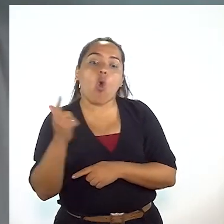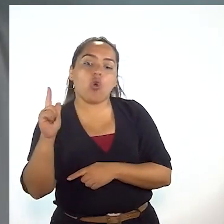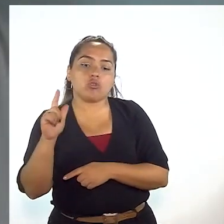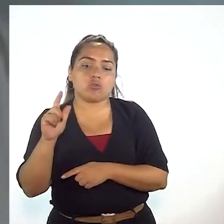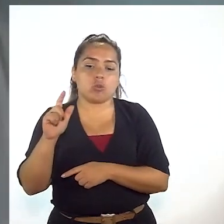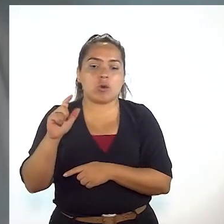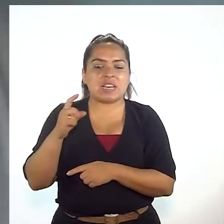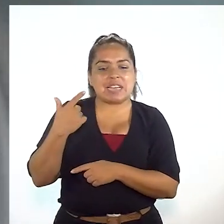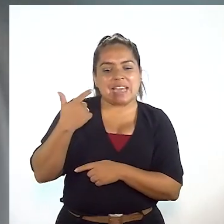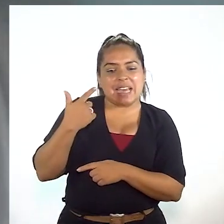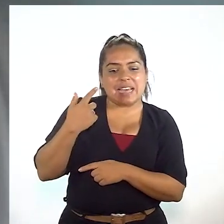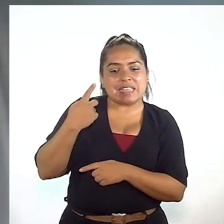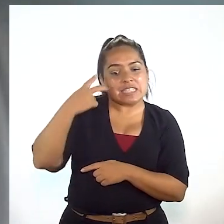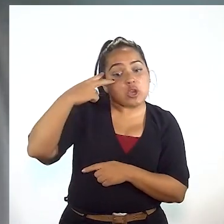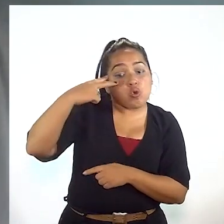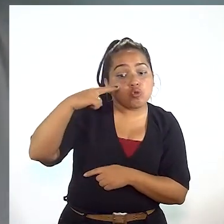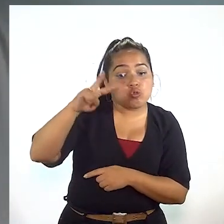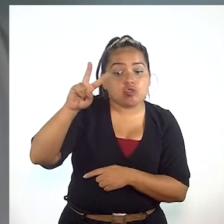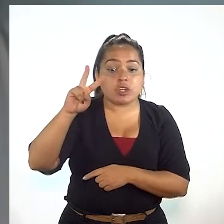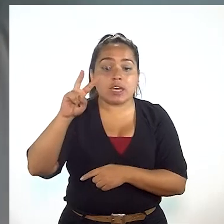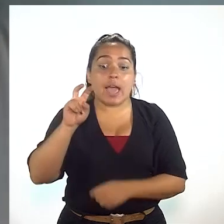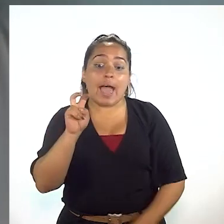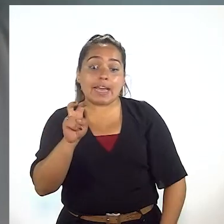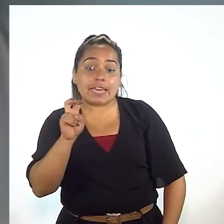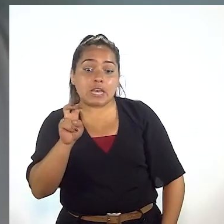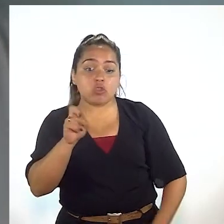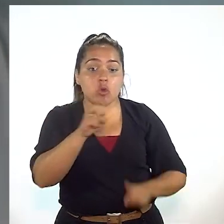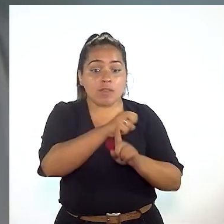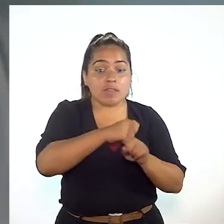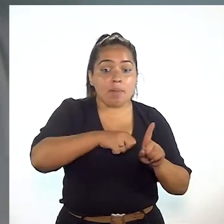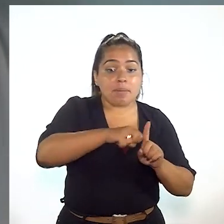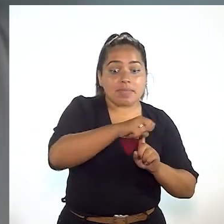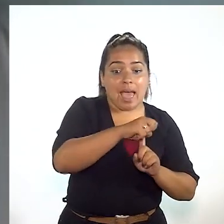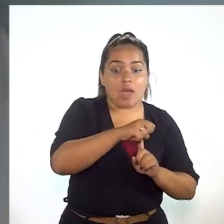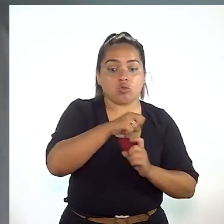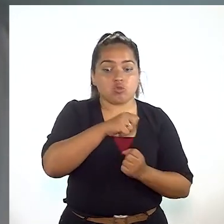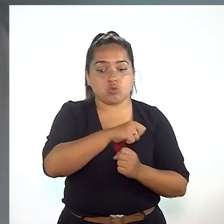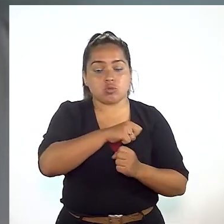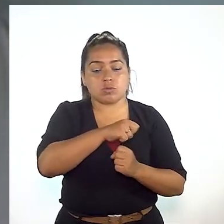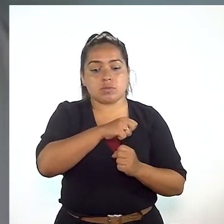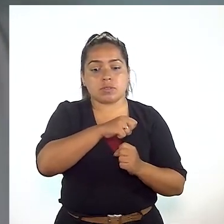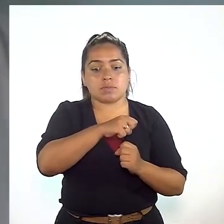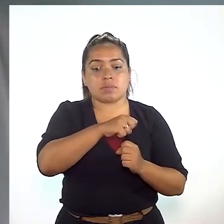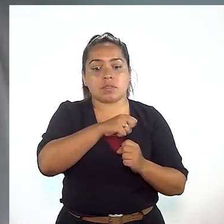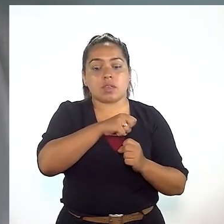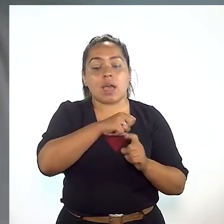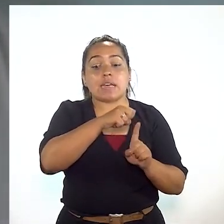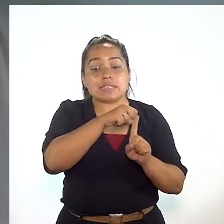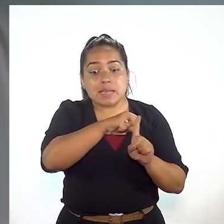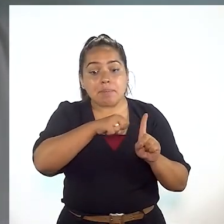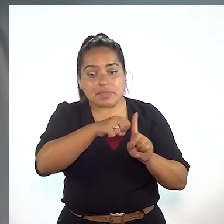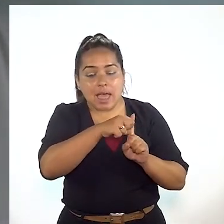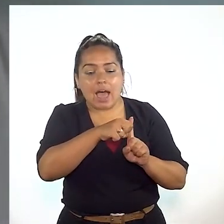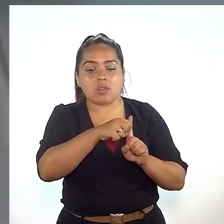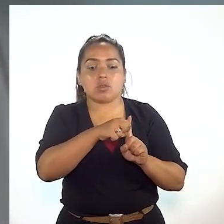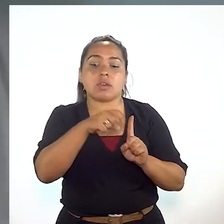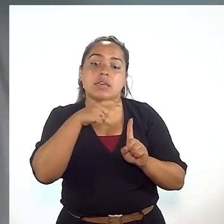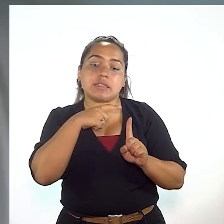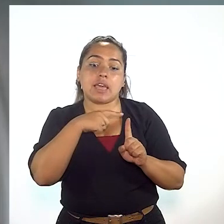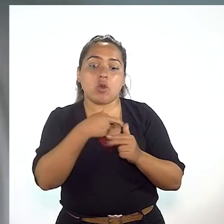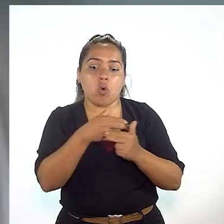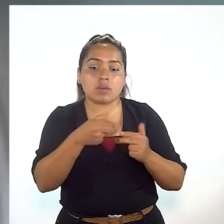na parte da tarde, né, a gente vai ter o segundo dia do nosso 5º seminário de negócios de impacto social e ambiental. A gente está